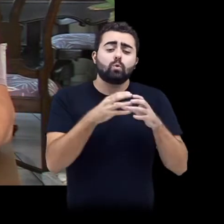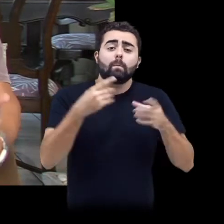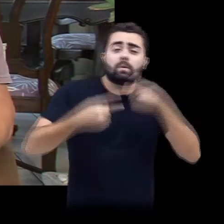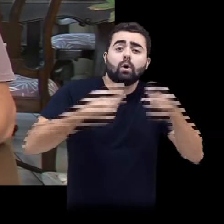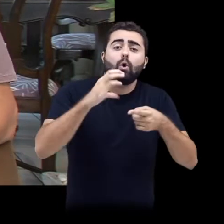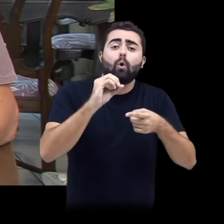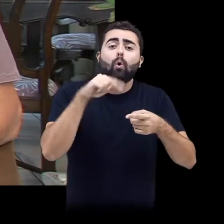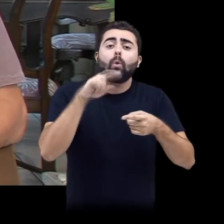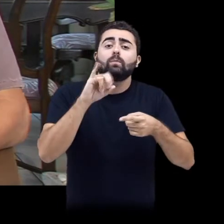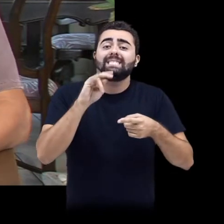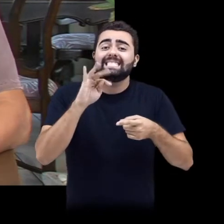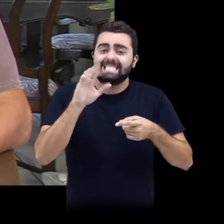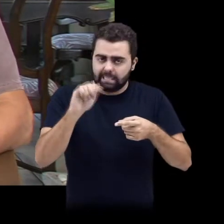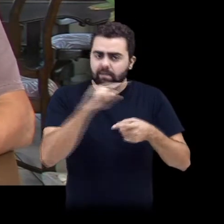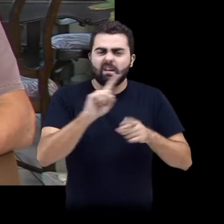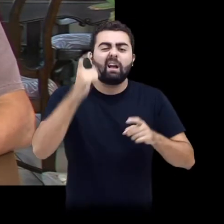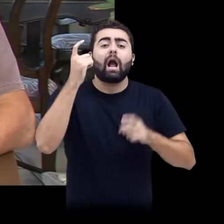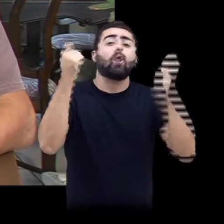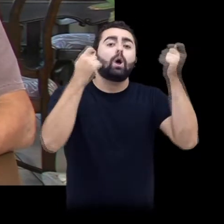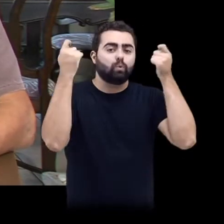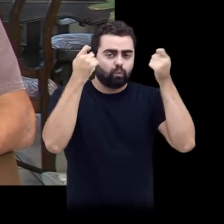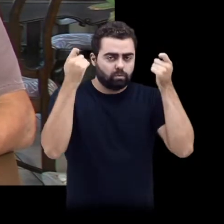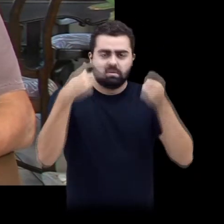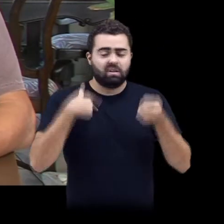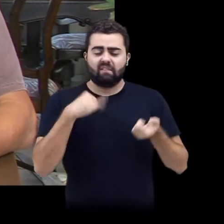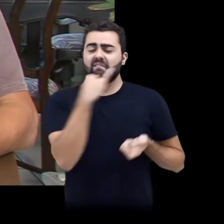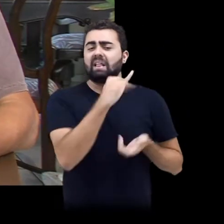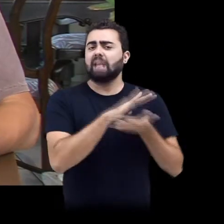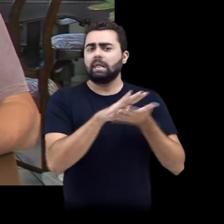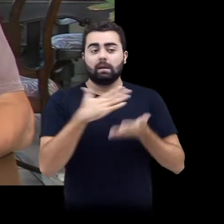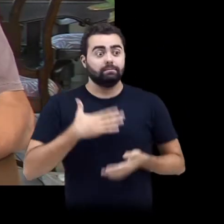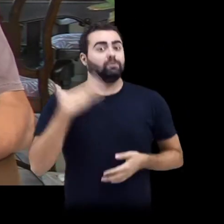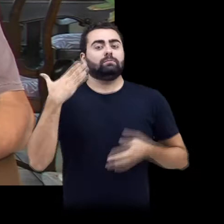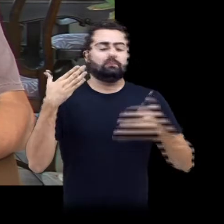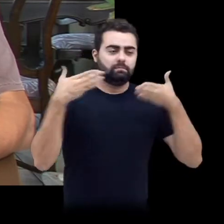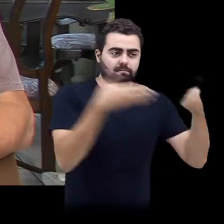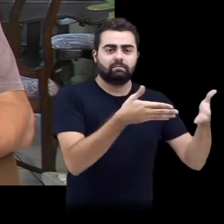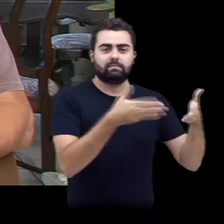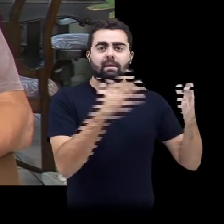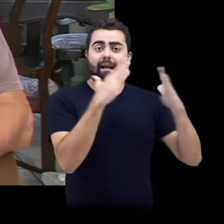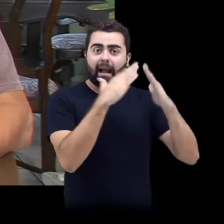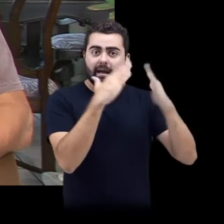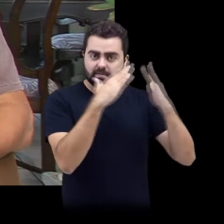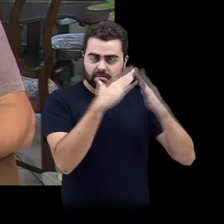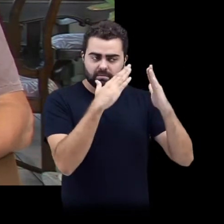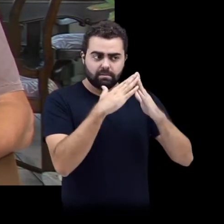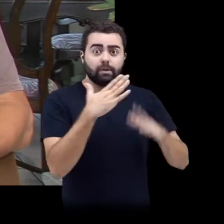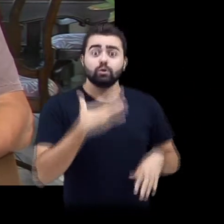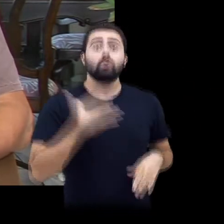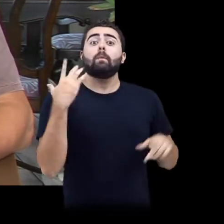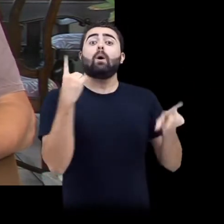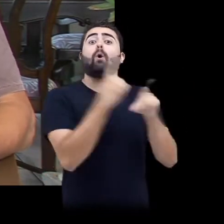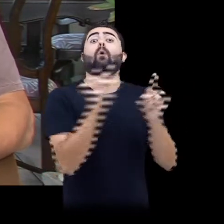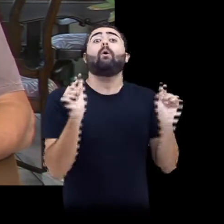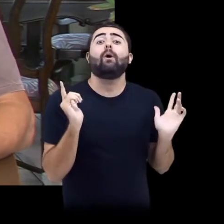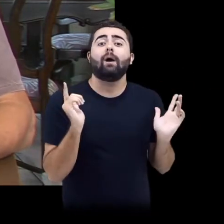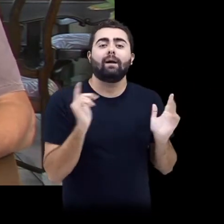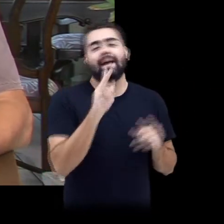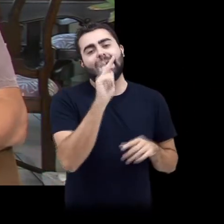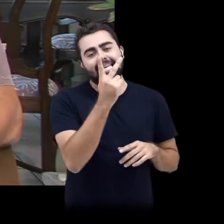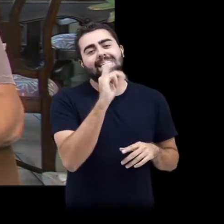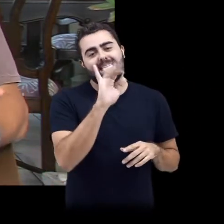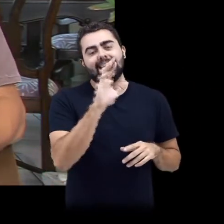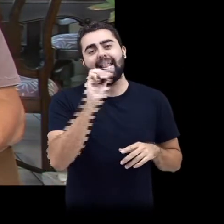de repente na casa de Hugo Martins, sem avisar. Quando entro na casa, vou entrando, me defronto com Irã